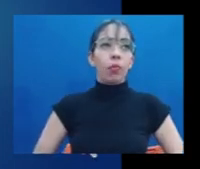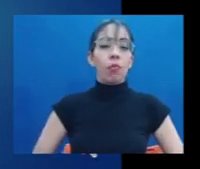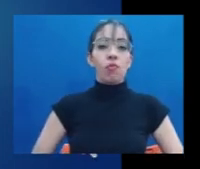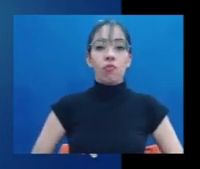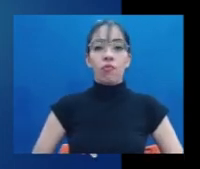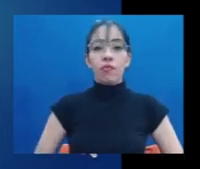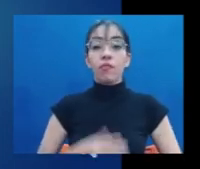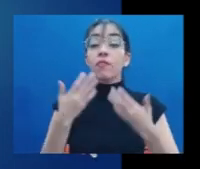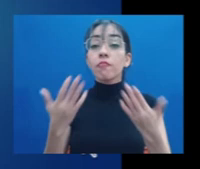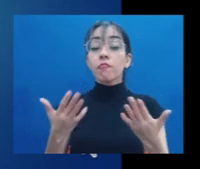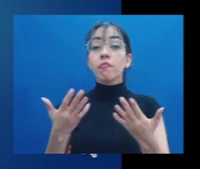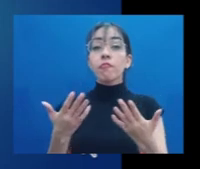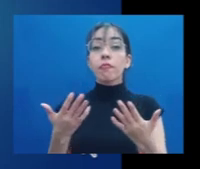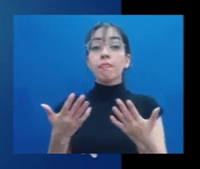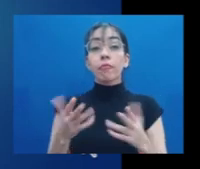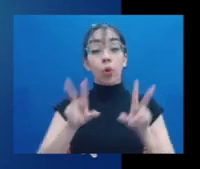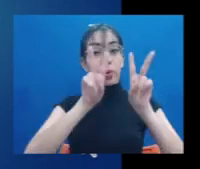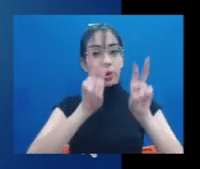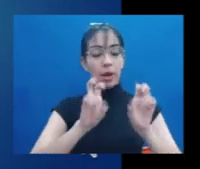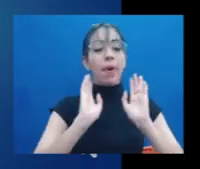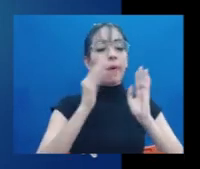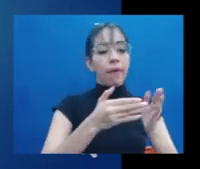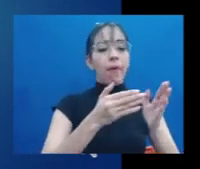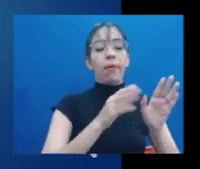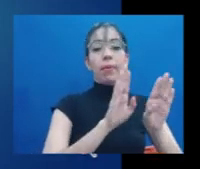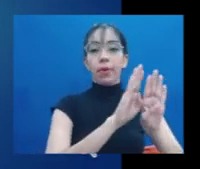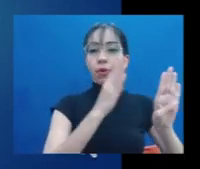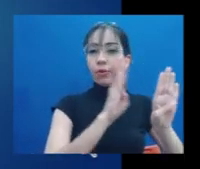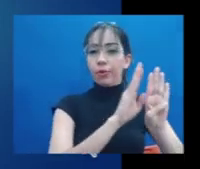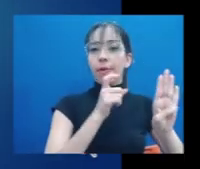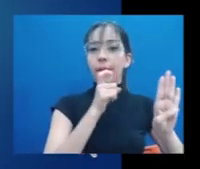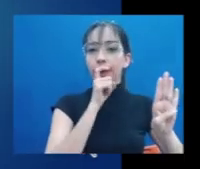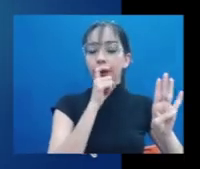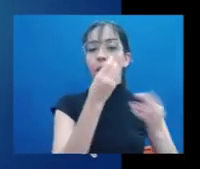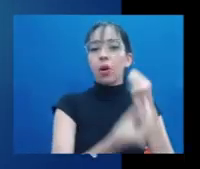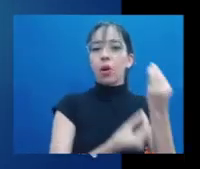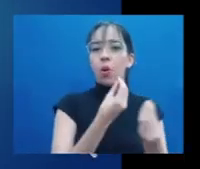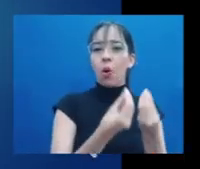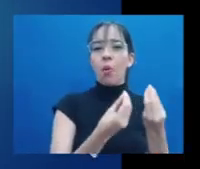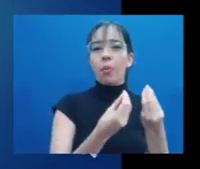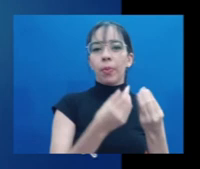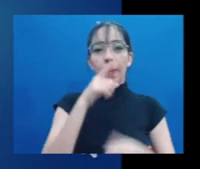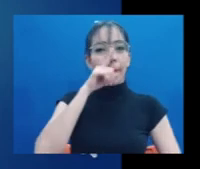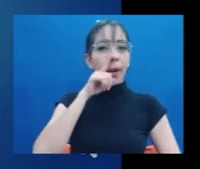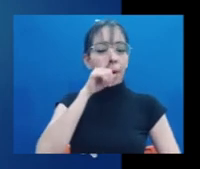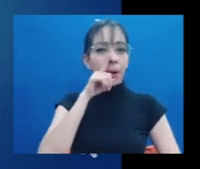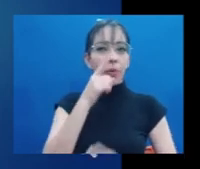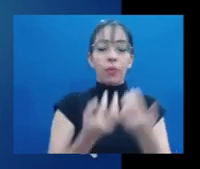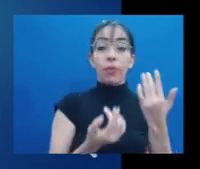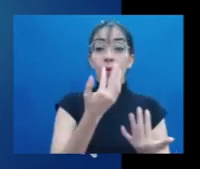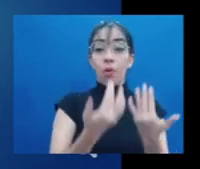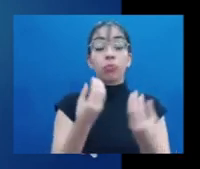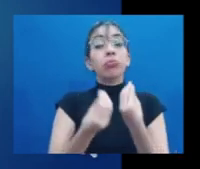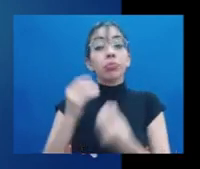ó, tudo muito, muito ruim. Então, não vamos, né, trabalhar dessa forma, porque quando se trabalha dessa